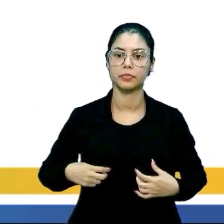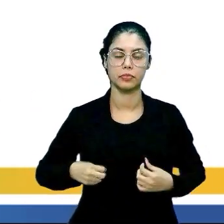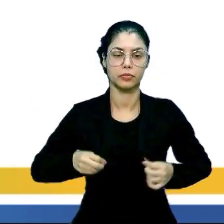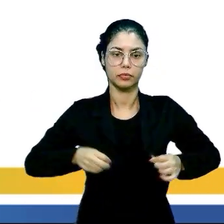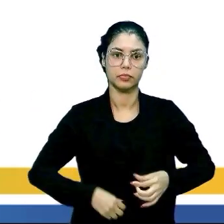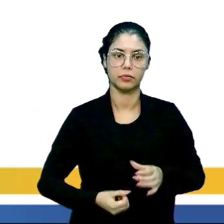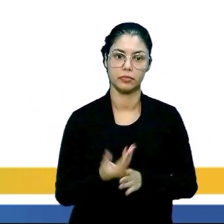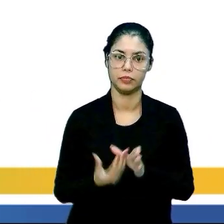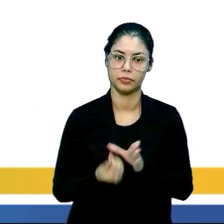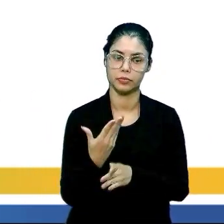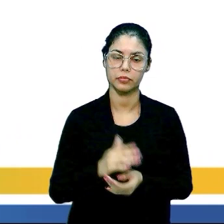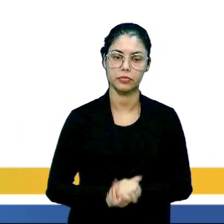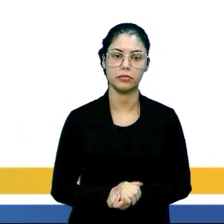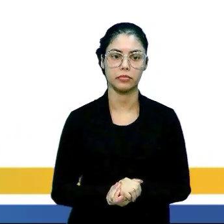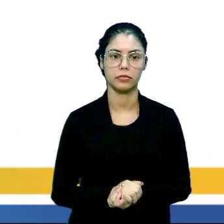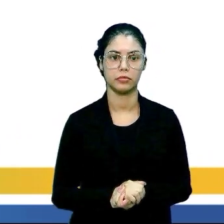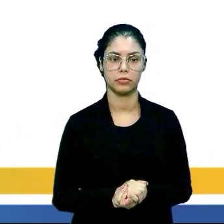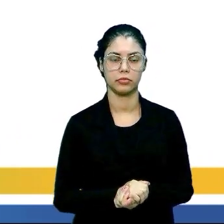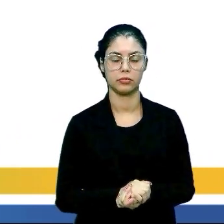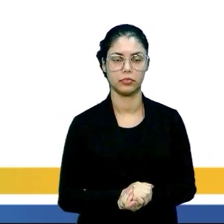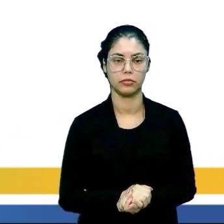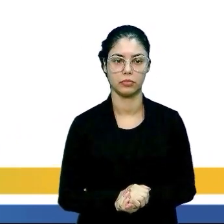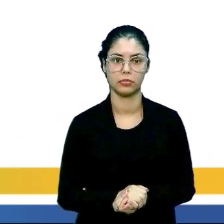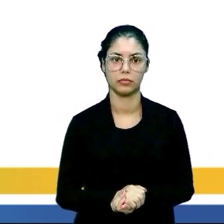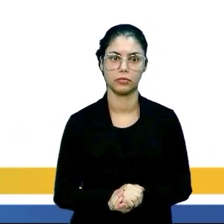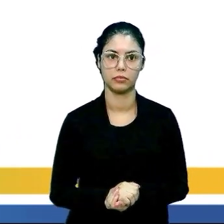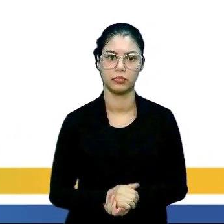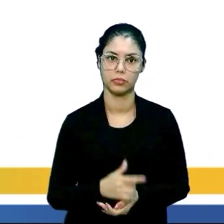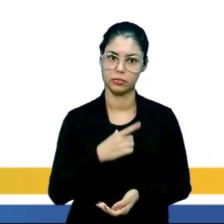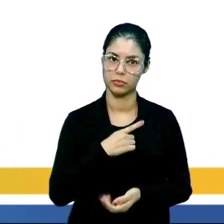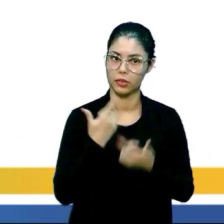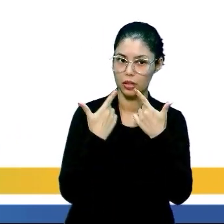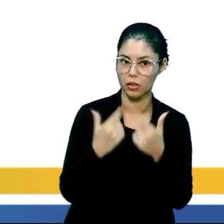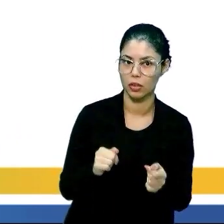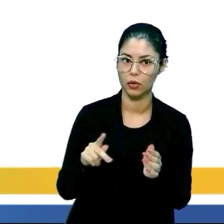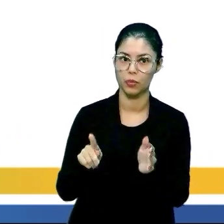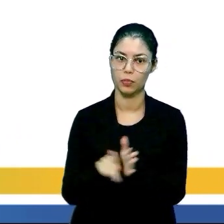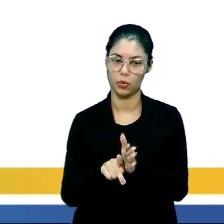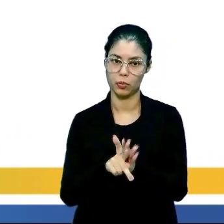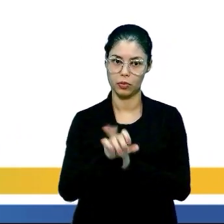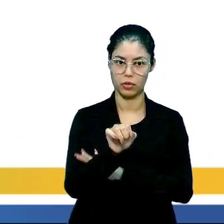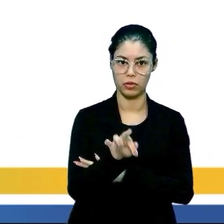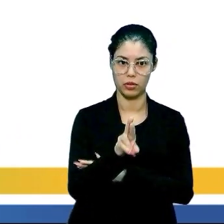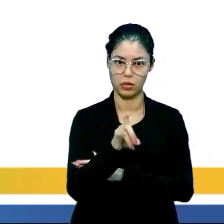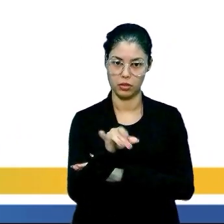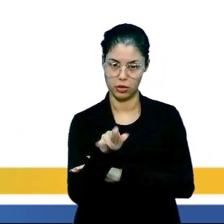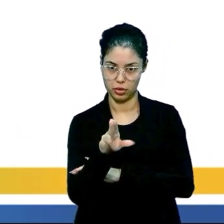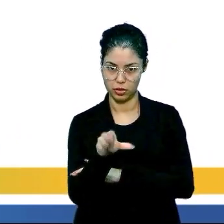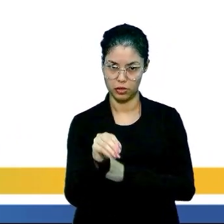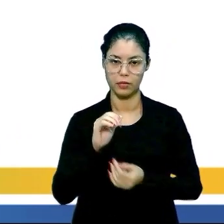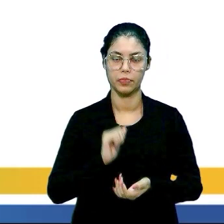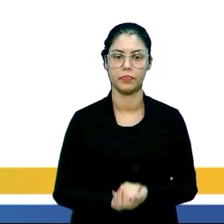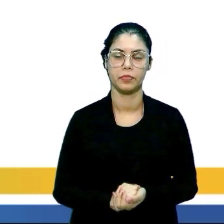na produção. Ele tem os elementos do linguajar sertanejo, ele traz essa